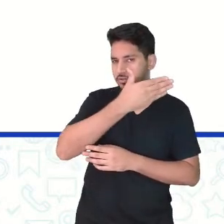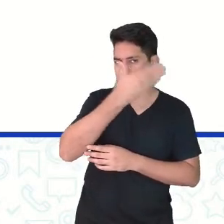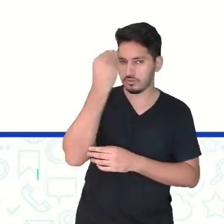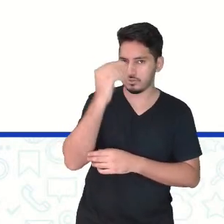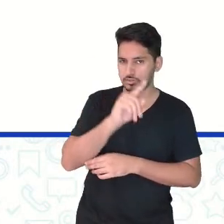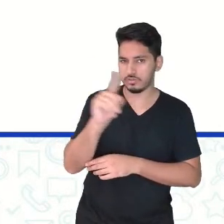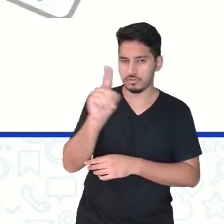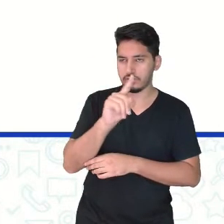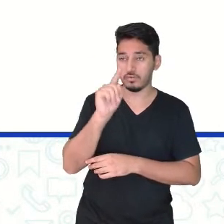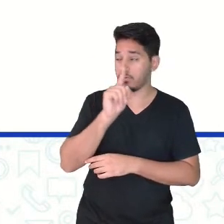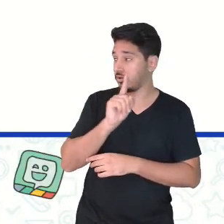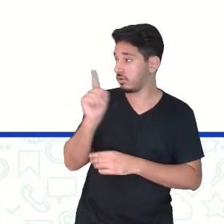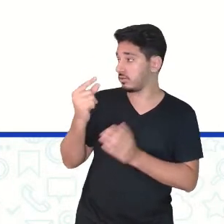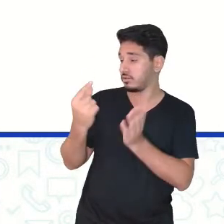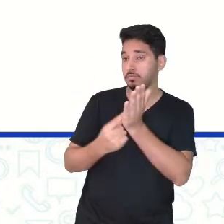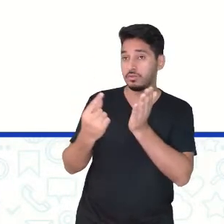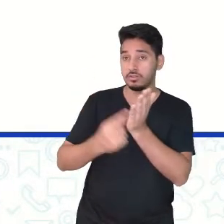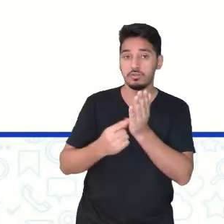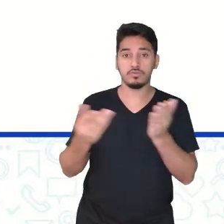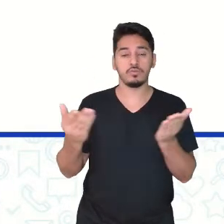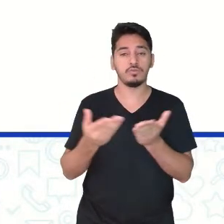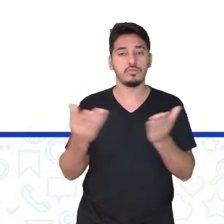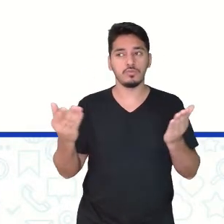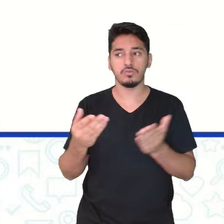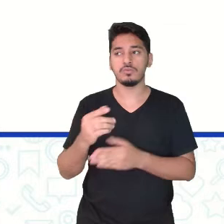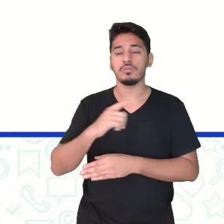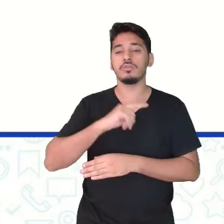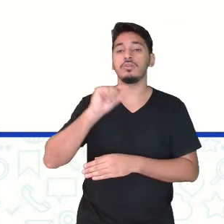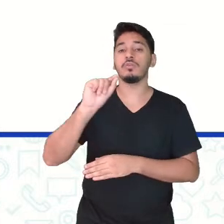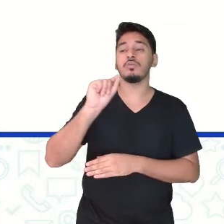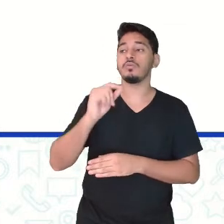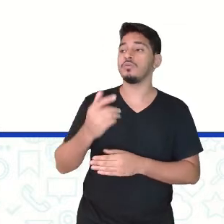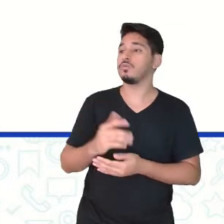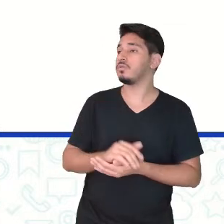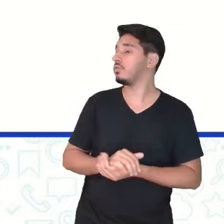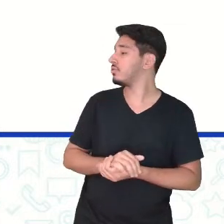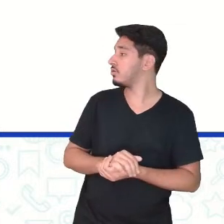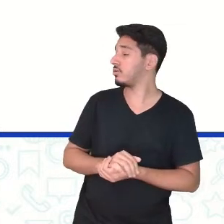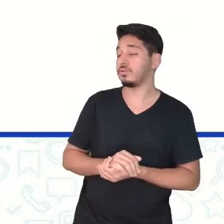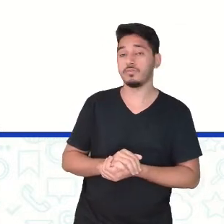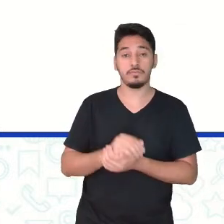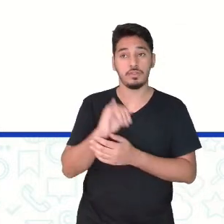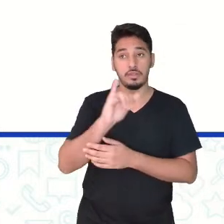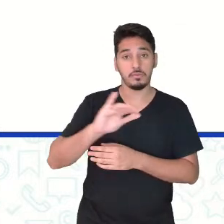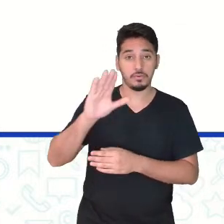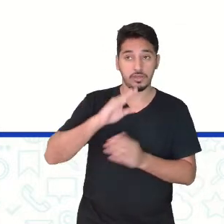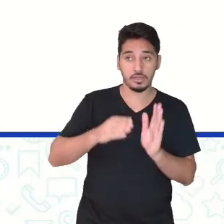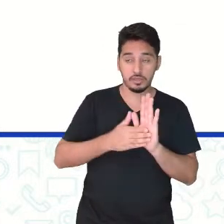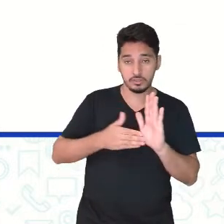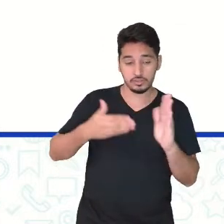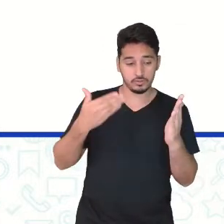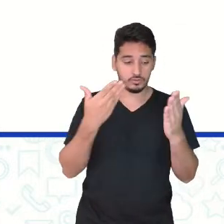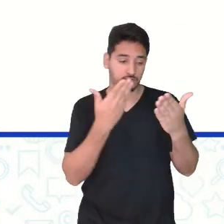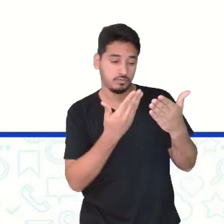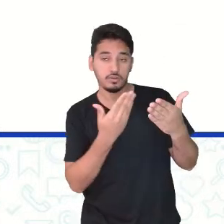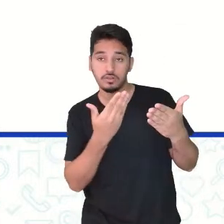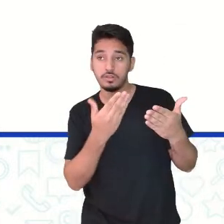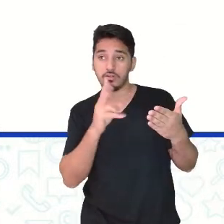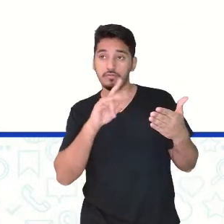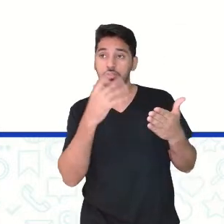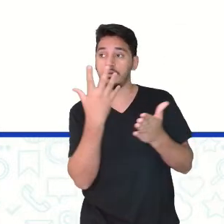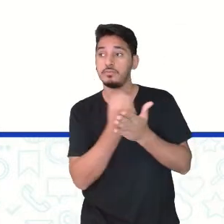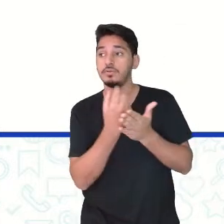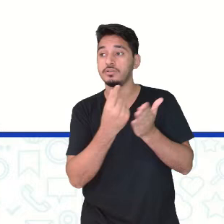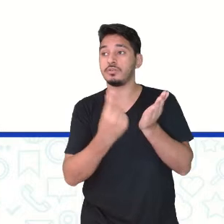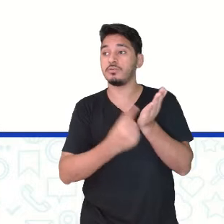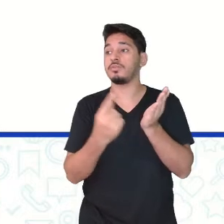hein, que esse aplicativo específico, você vai colocar um QR Code aí direitinho, para vocês observar e baixar